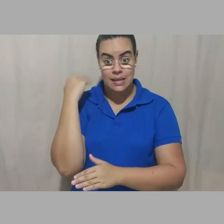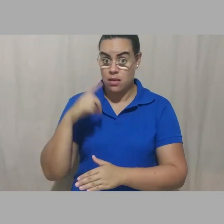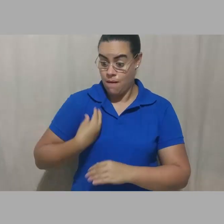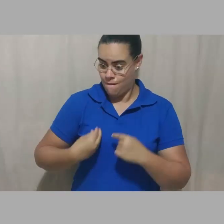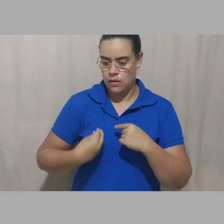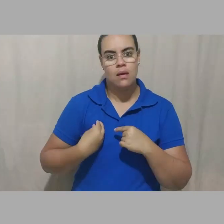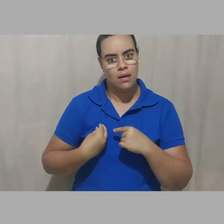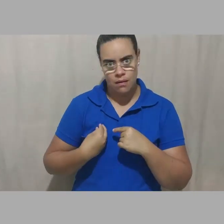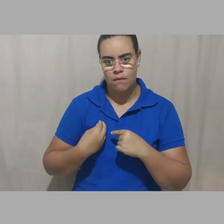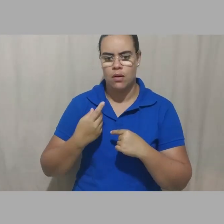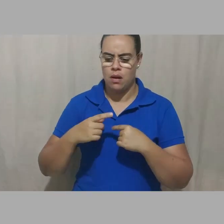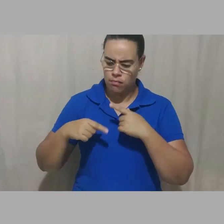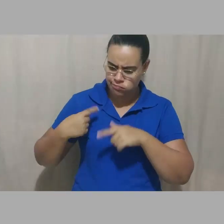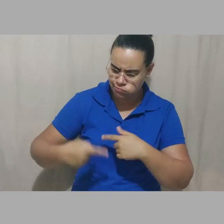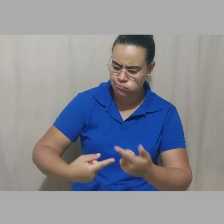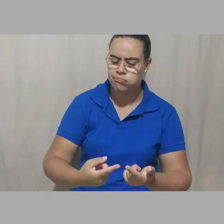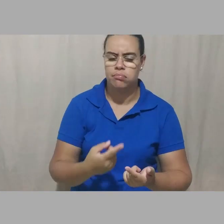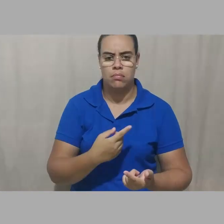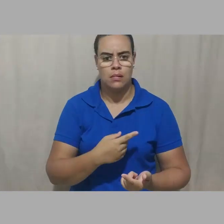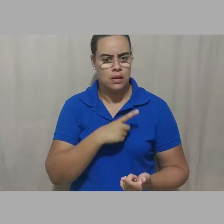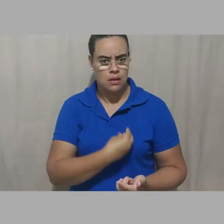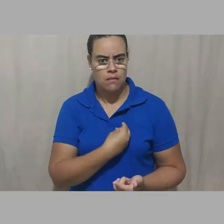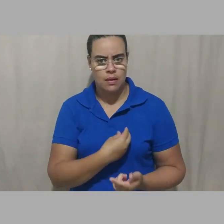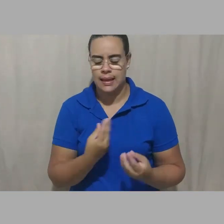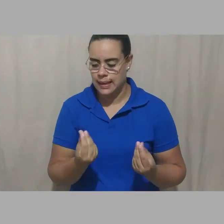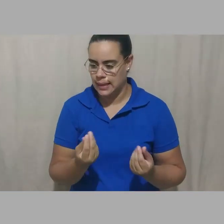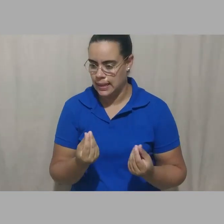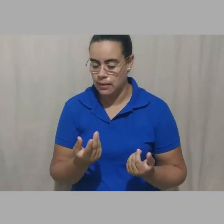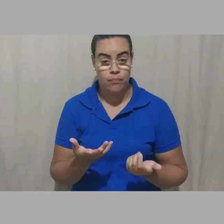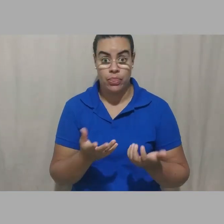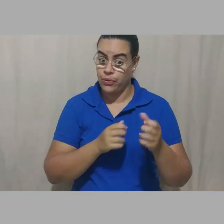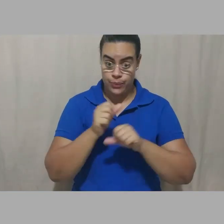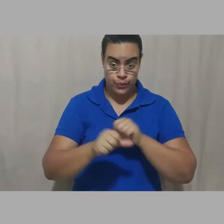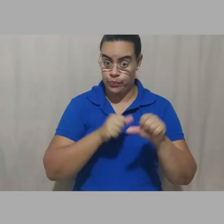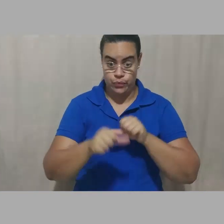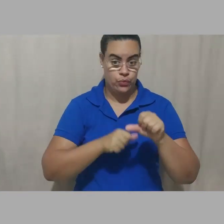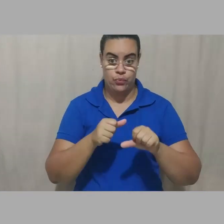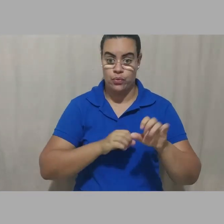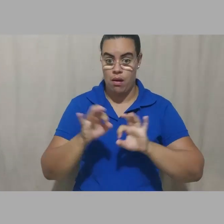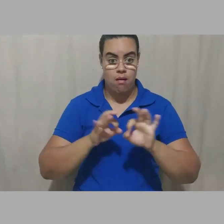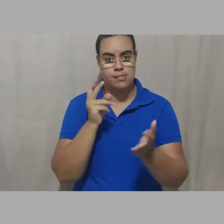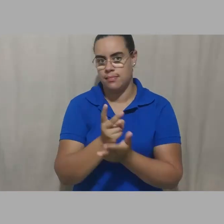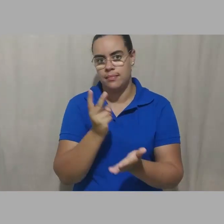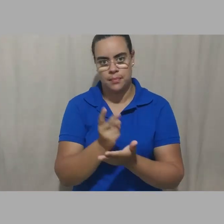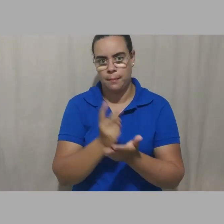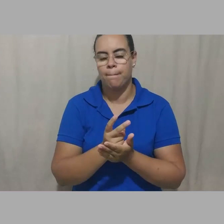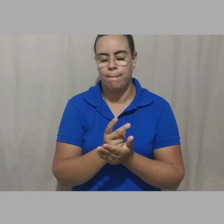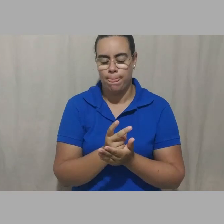é algo vivo, que nos constitui, que a gente e que a gente reelabora